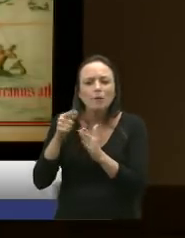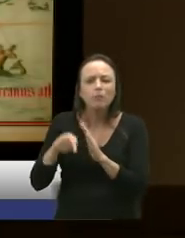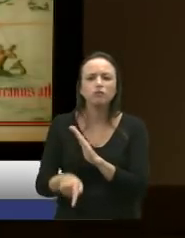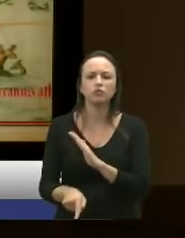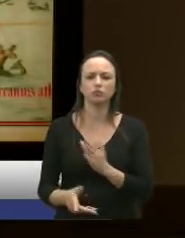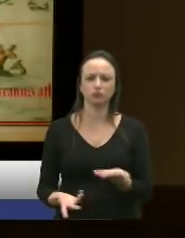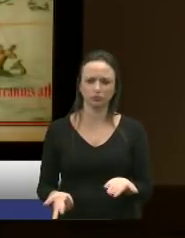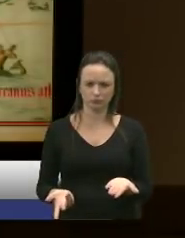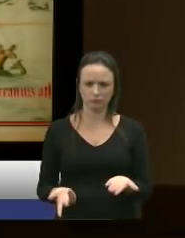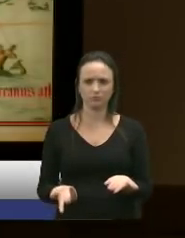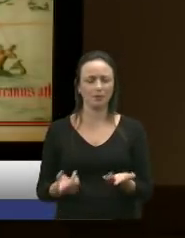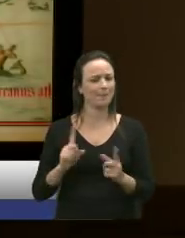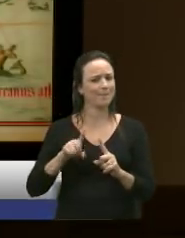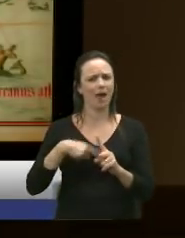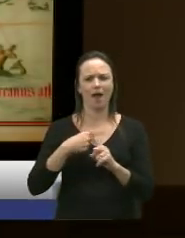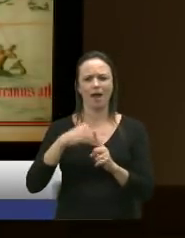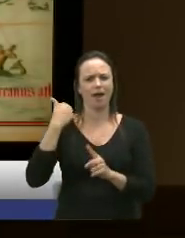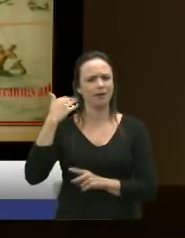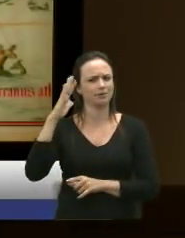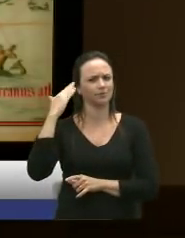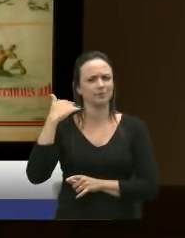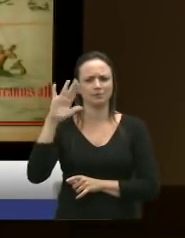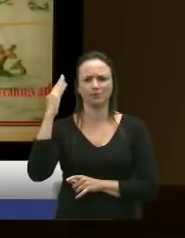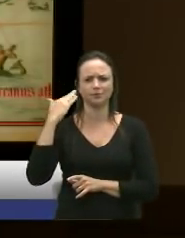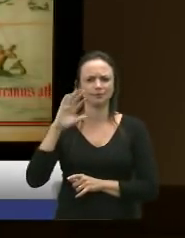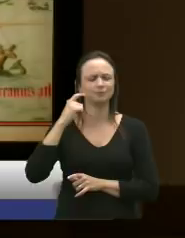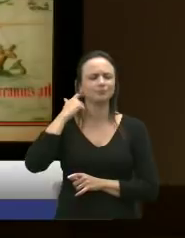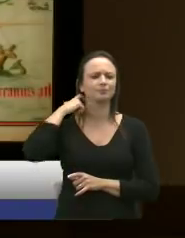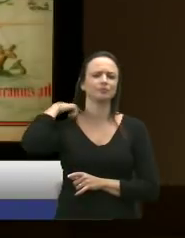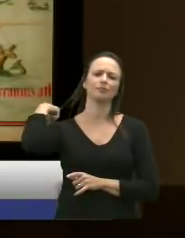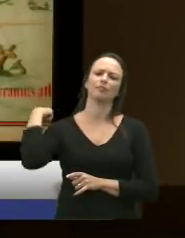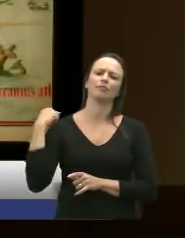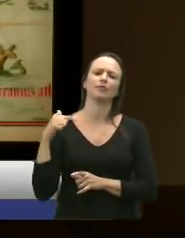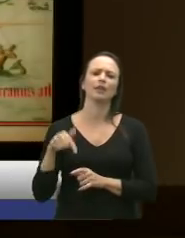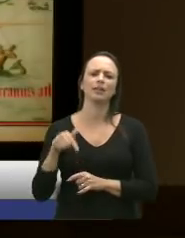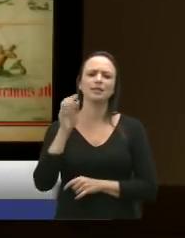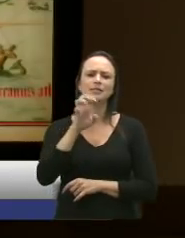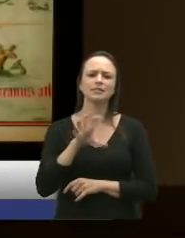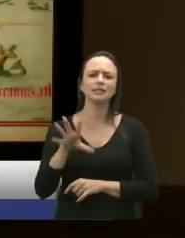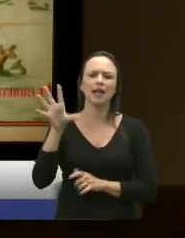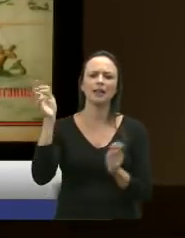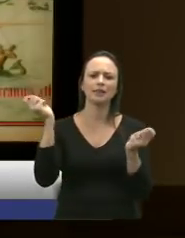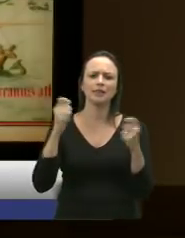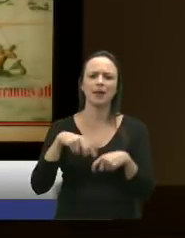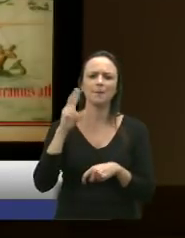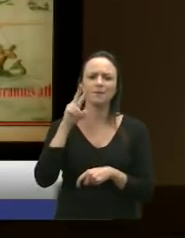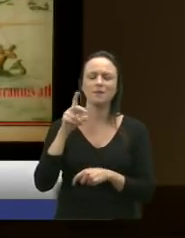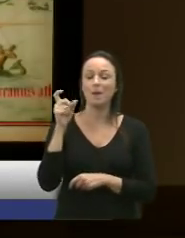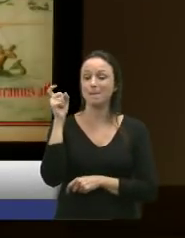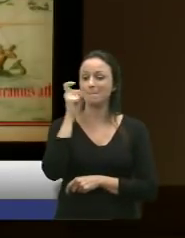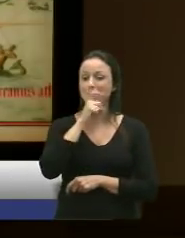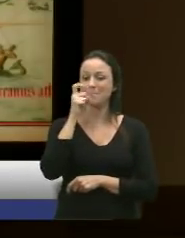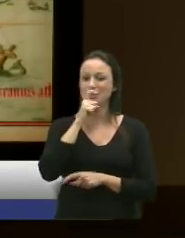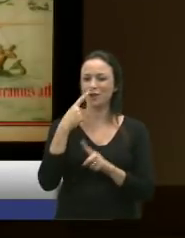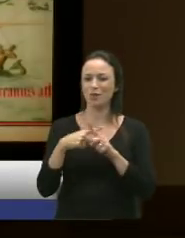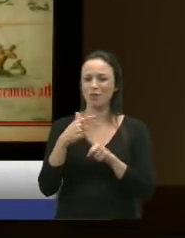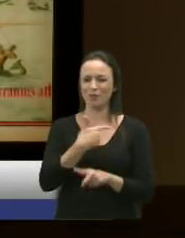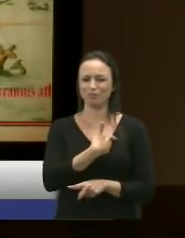Foi mais do que isso, foi bem mais do que isso. Aqui no estado dá para ver? Devido às mentiras do Getúlio, dá para